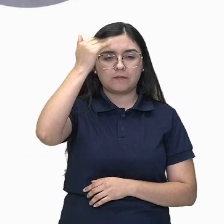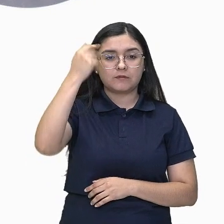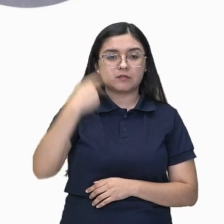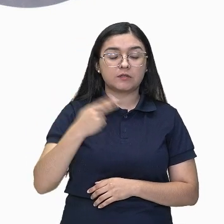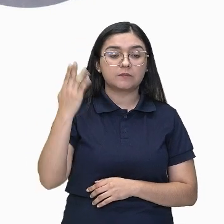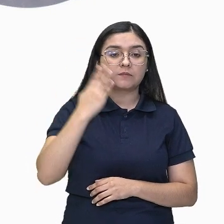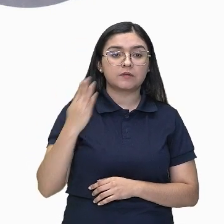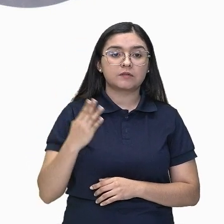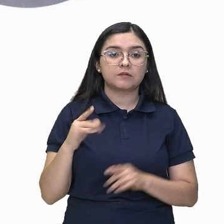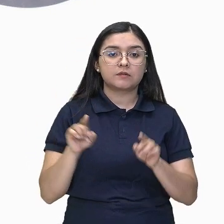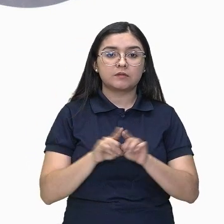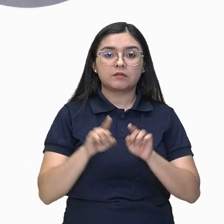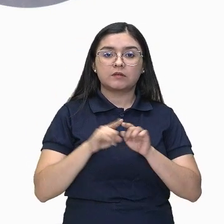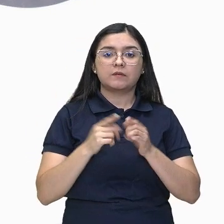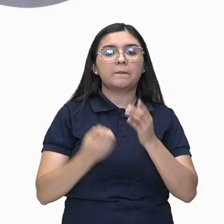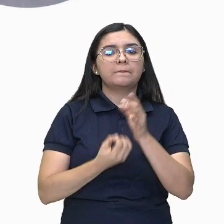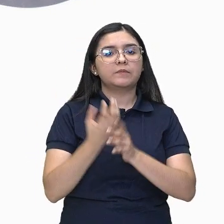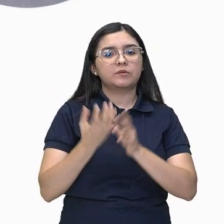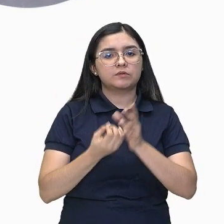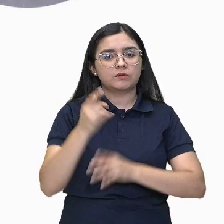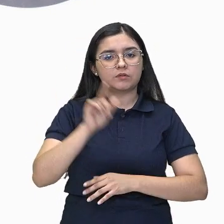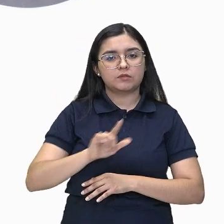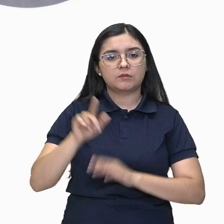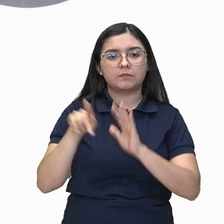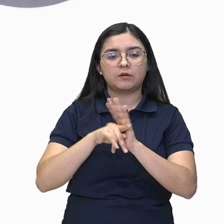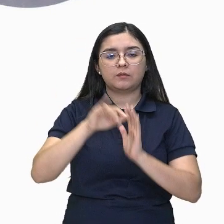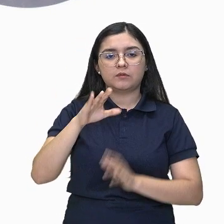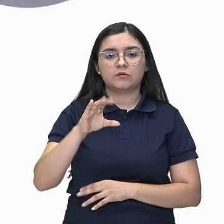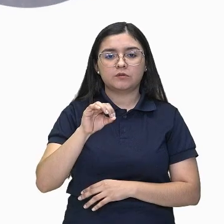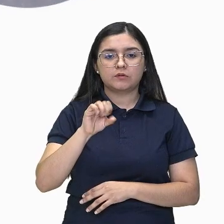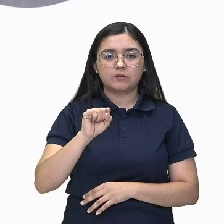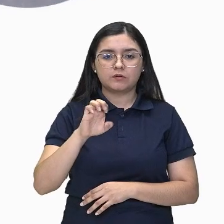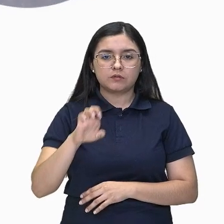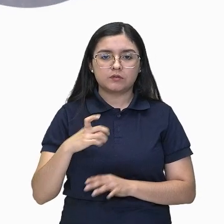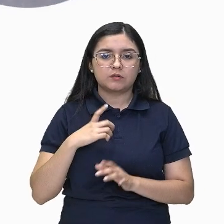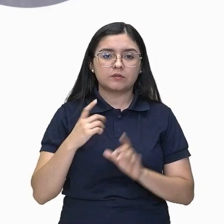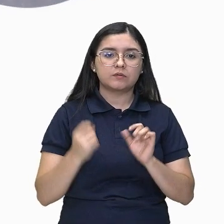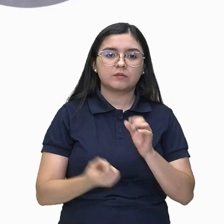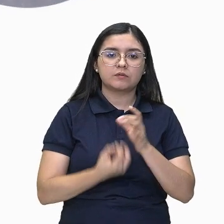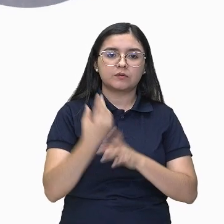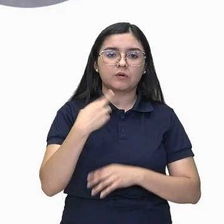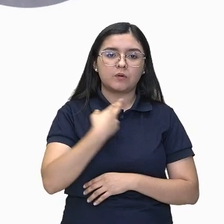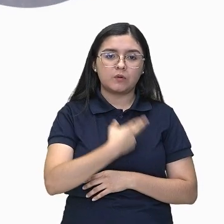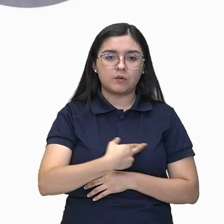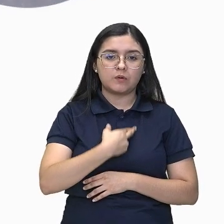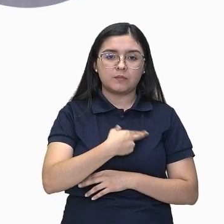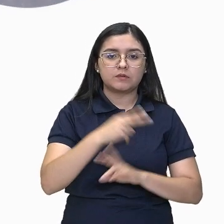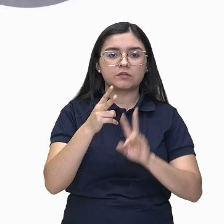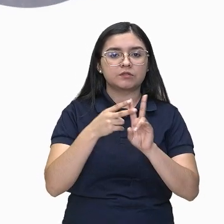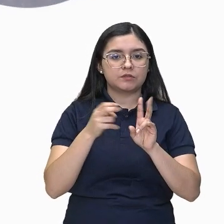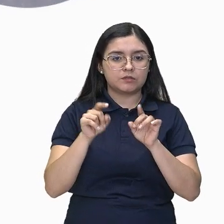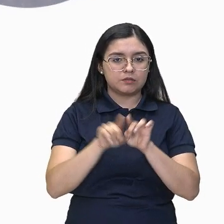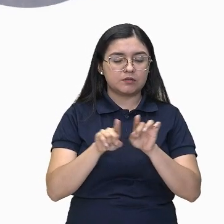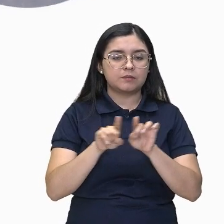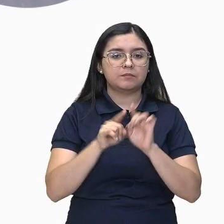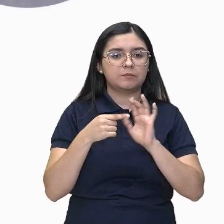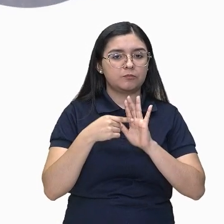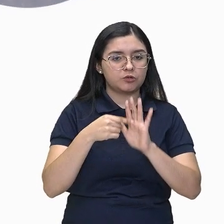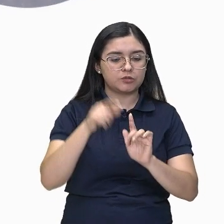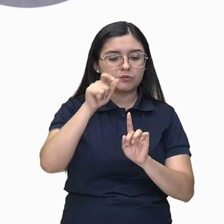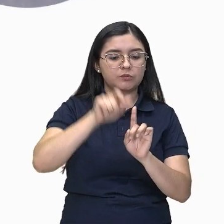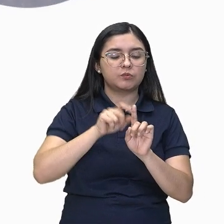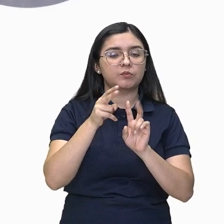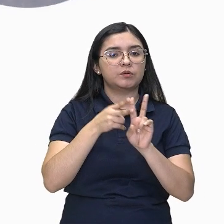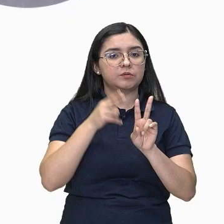vasta produção literária de José de Alencar, a qual é constituída por romances indianistas, também trazendo essa figura do